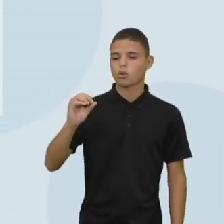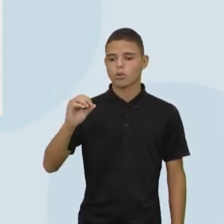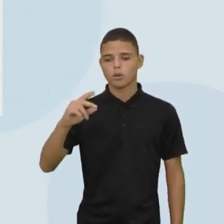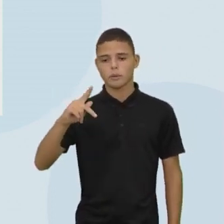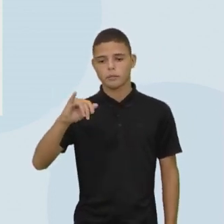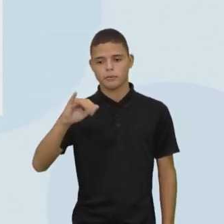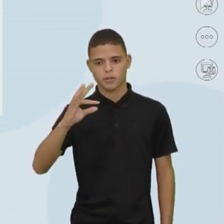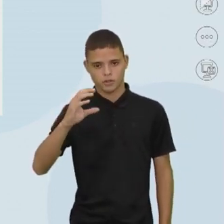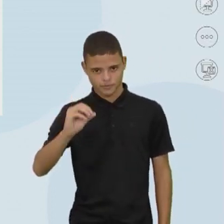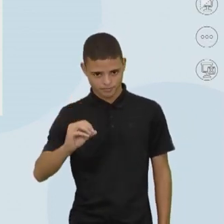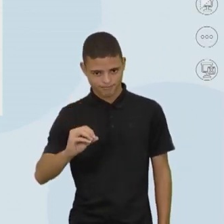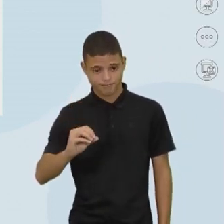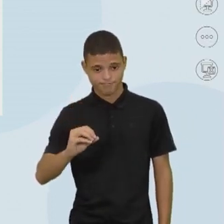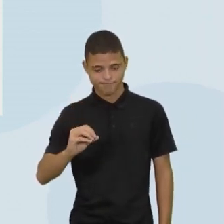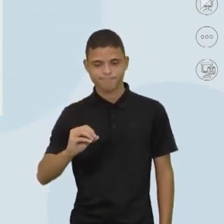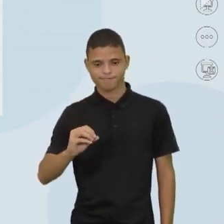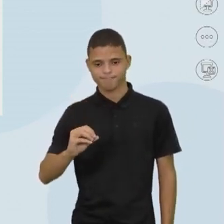Trópico